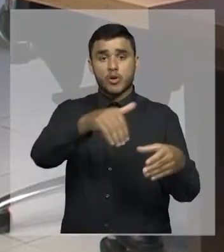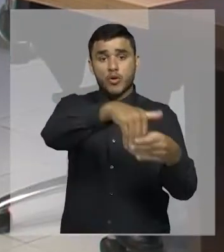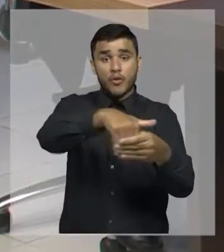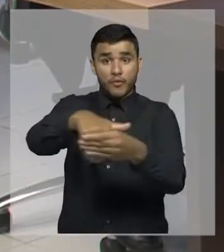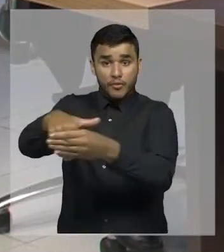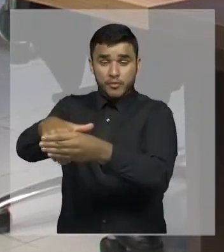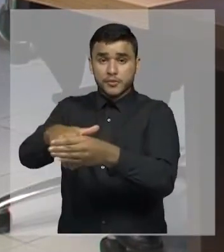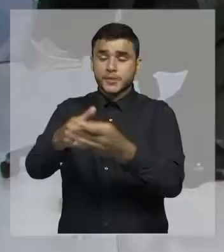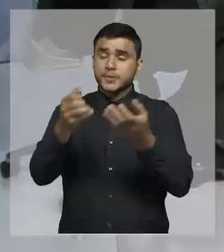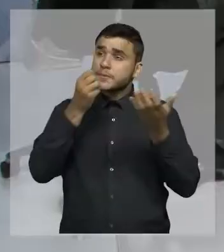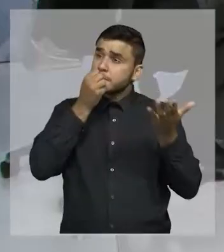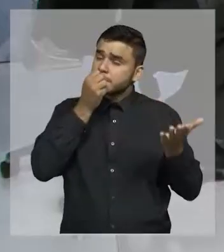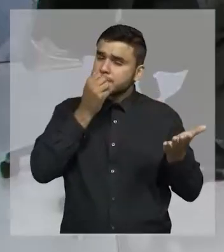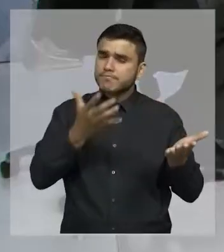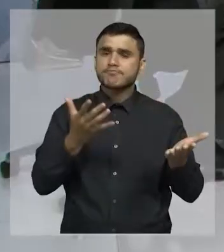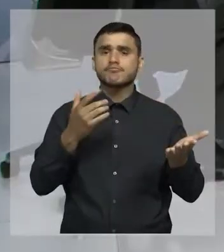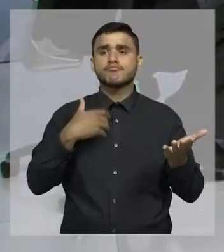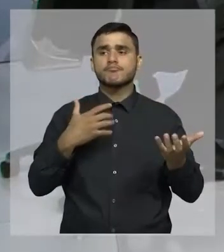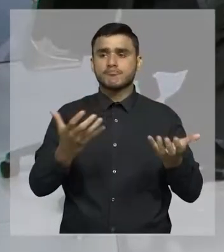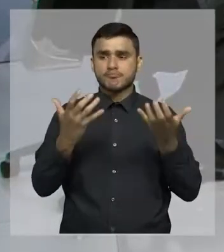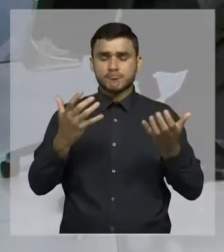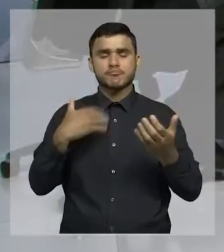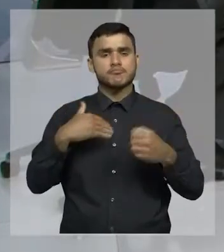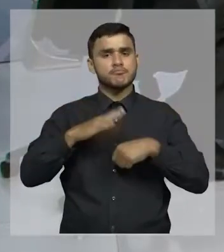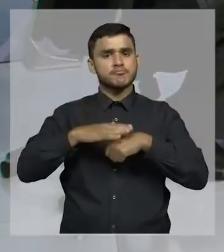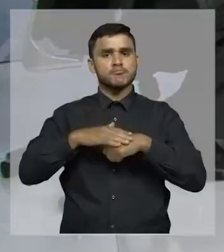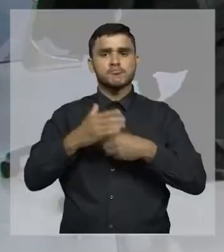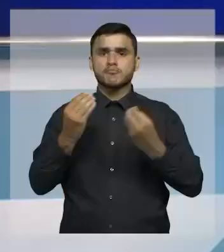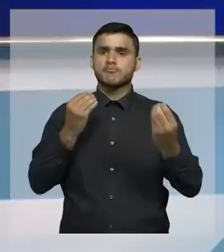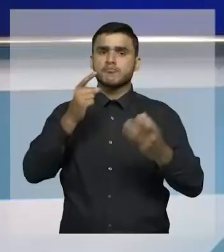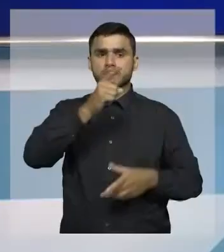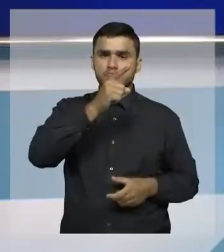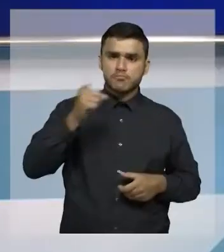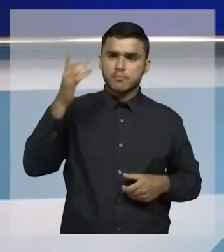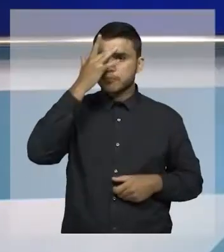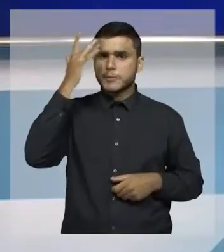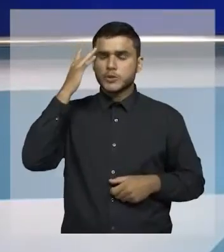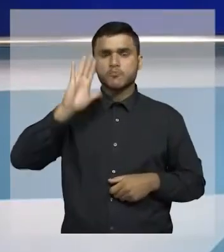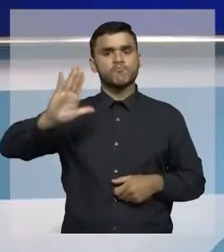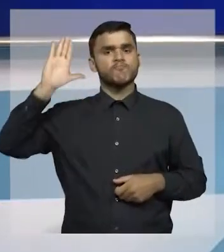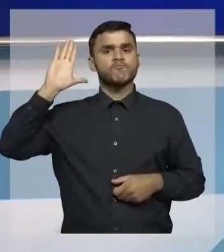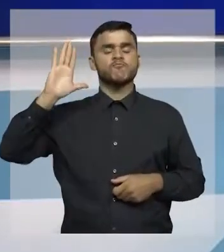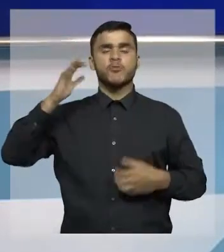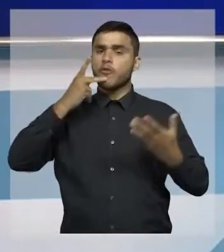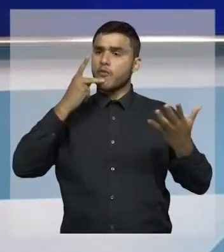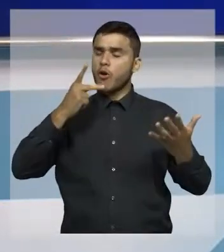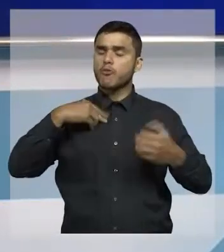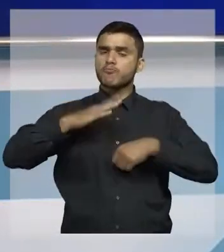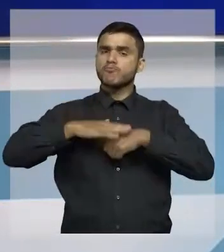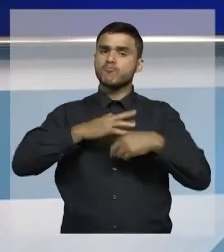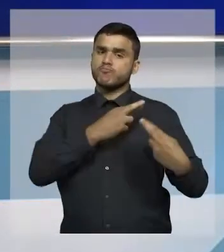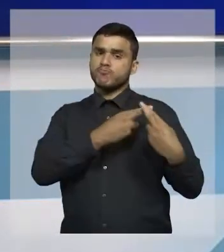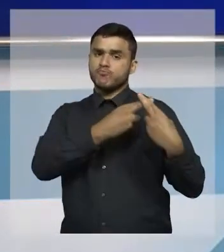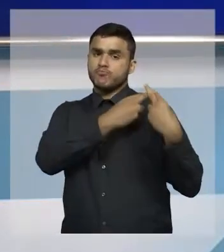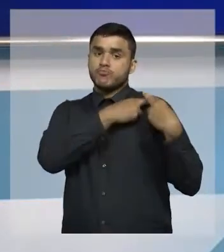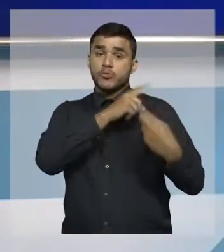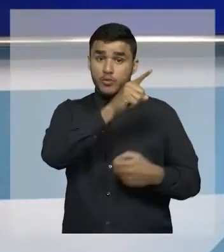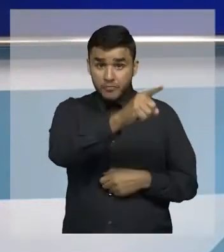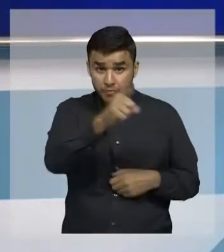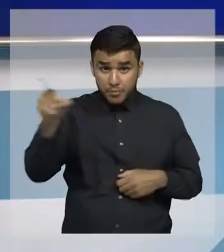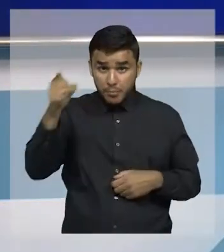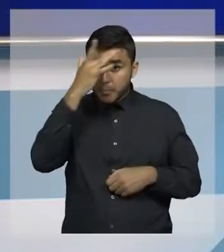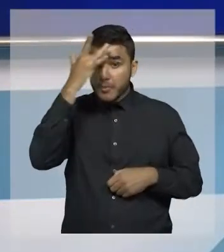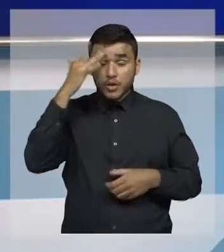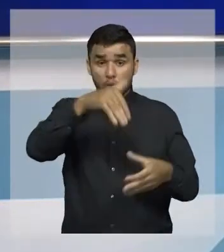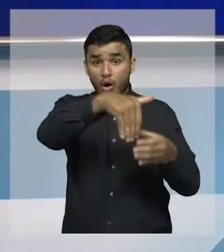em outro grau de compromisso com o país. O eleitor certamente tem essa responsabilidade de não se